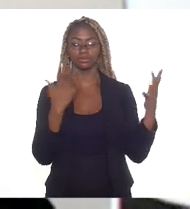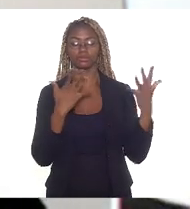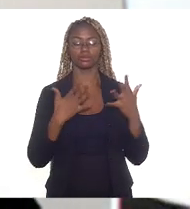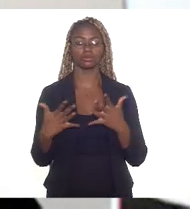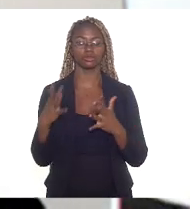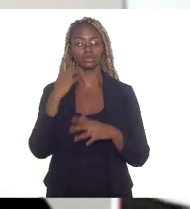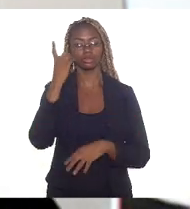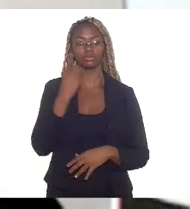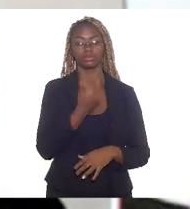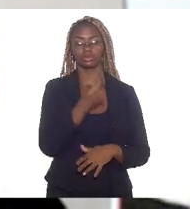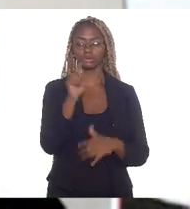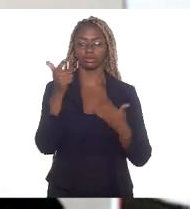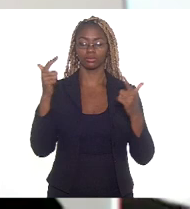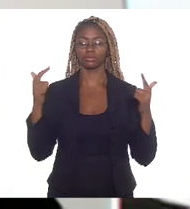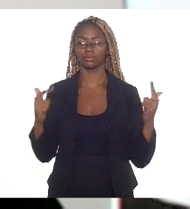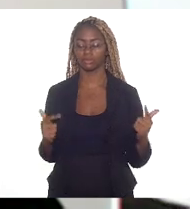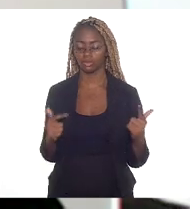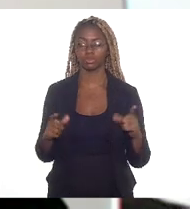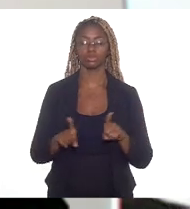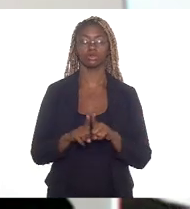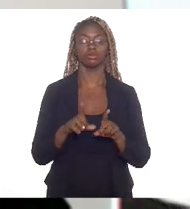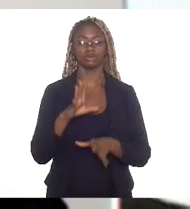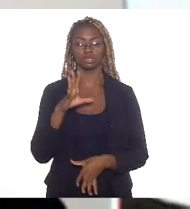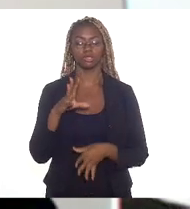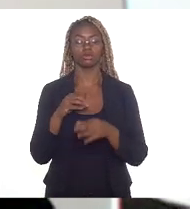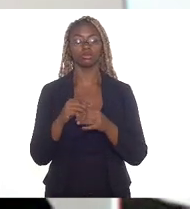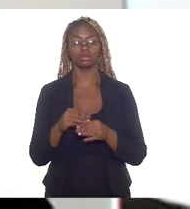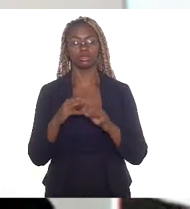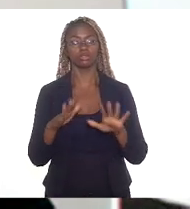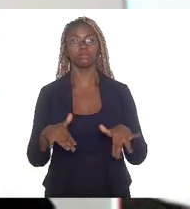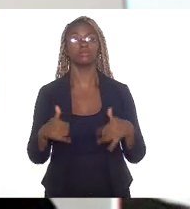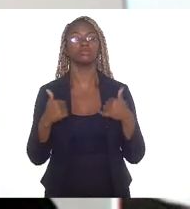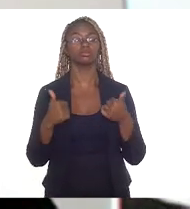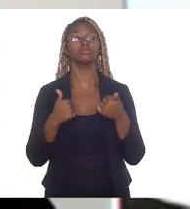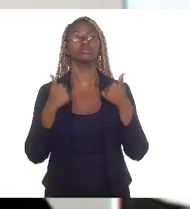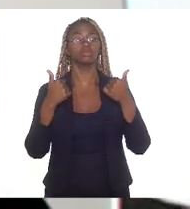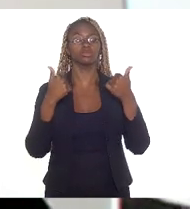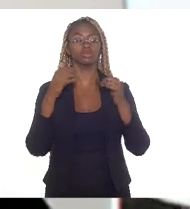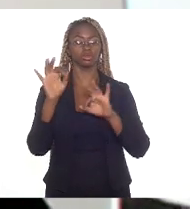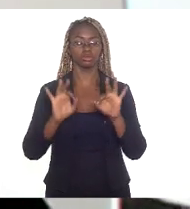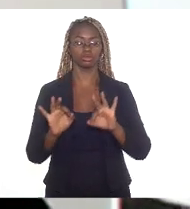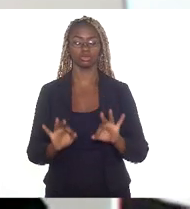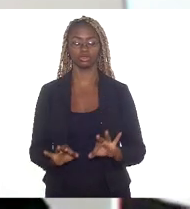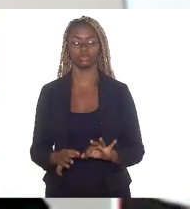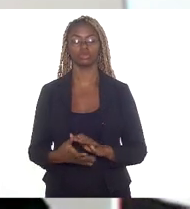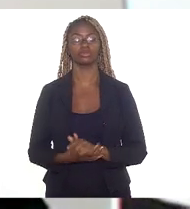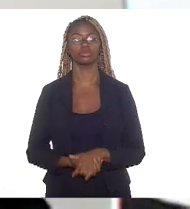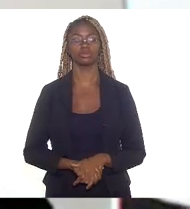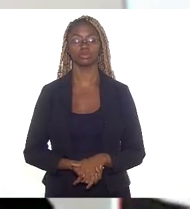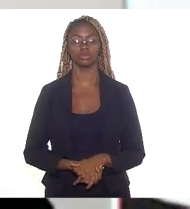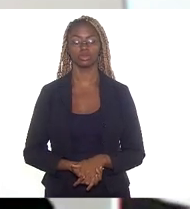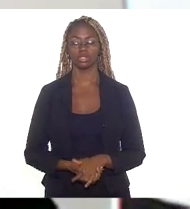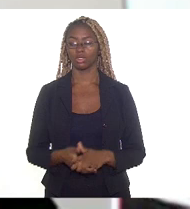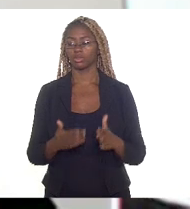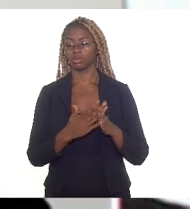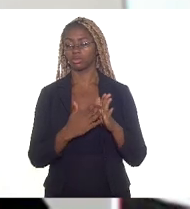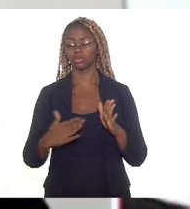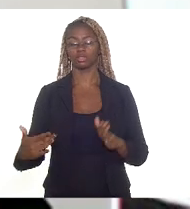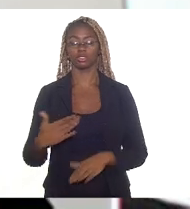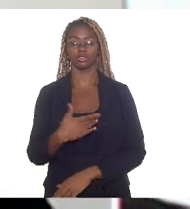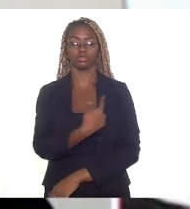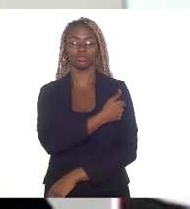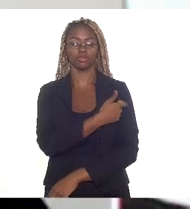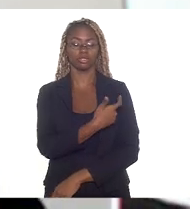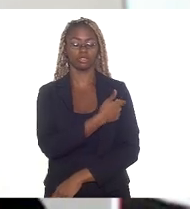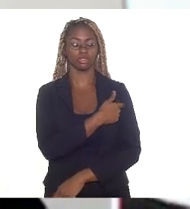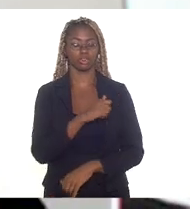deputados e deputadas que contribuíram com o aperfeiçoamento do projeto. O processo de vacinação contra a Covid é um processo